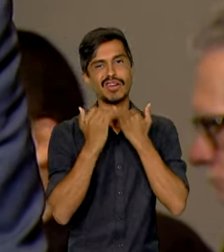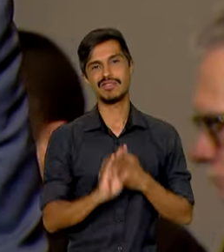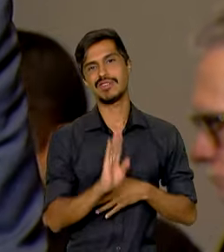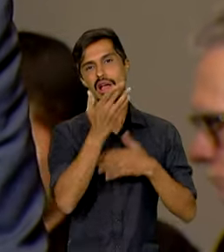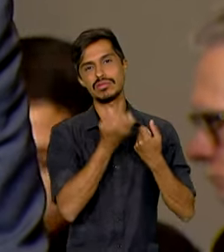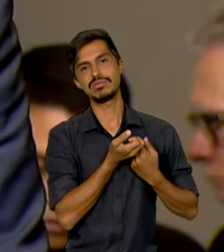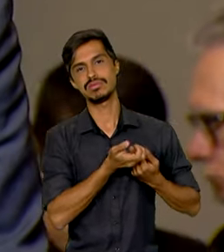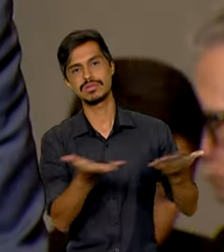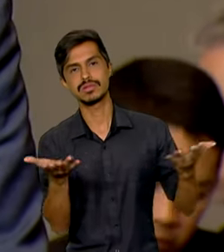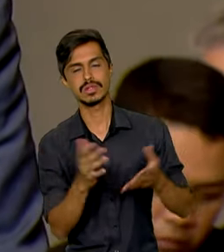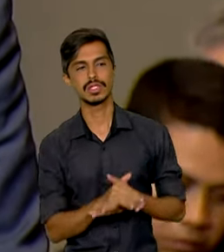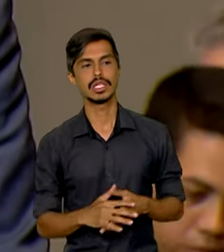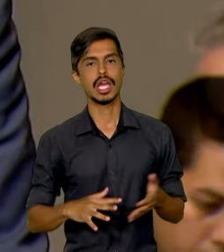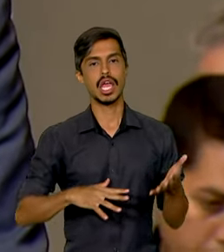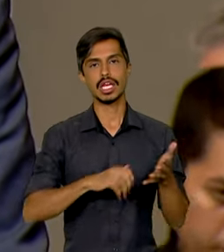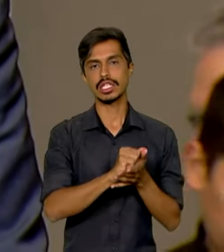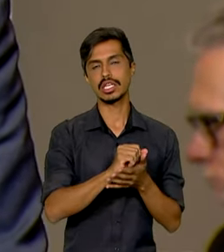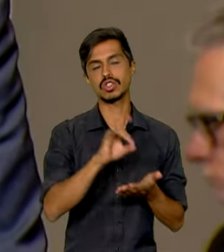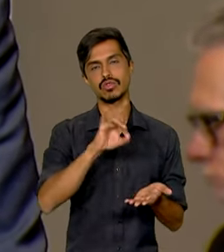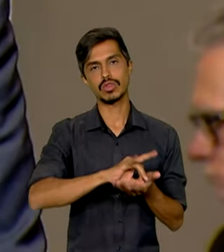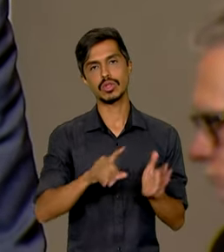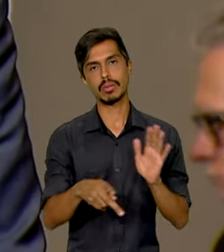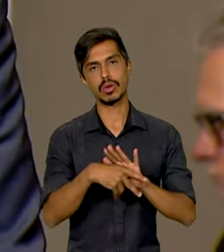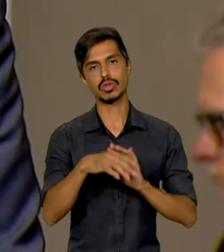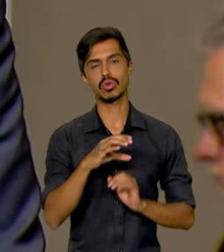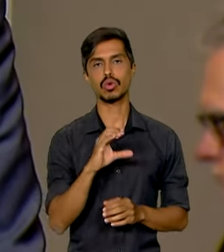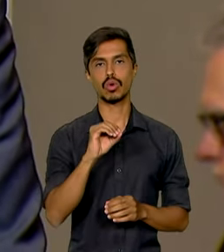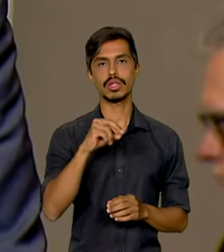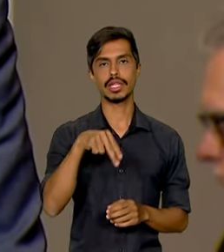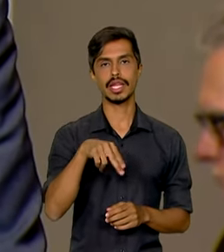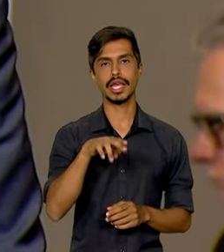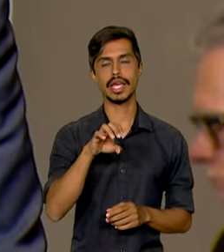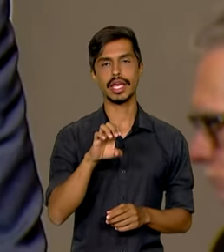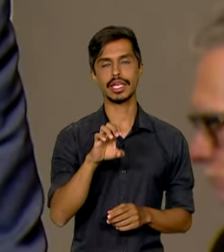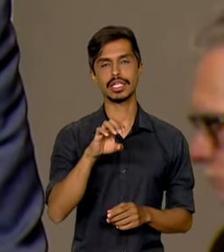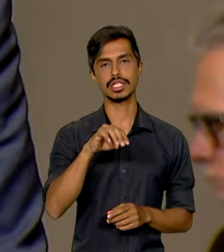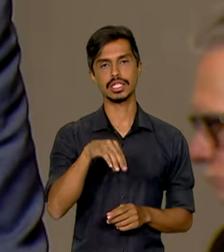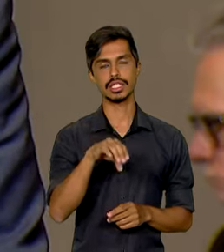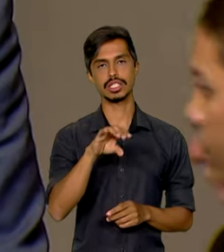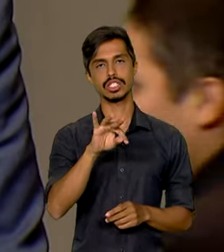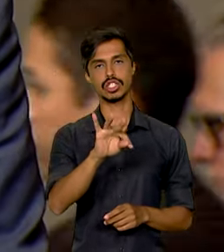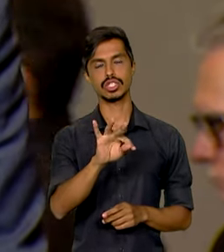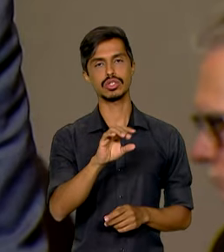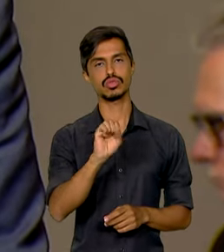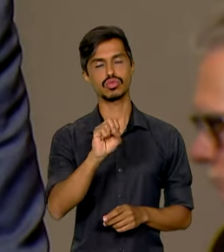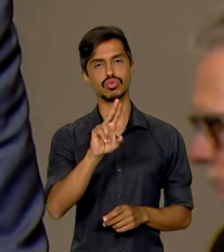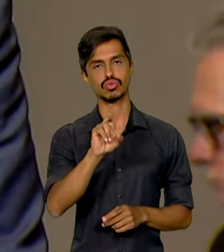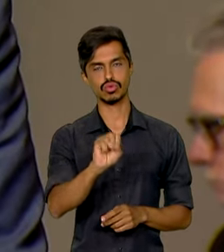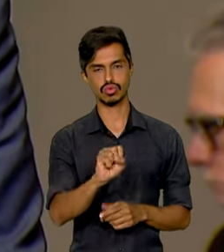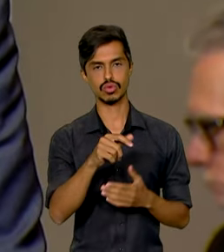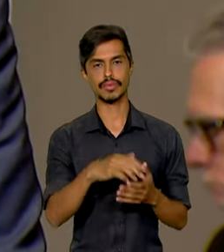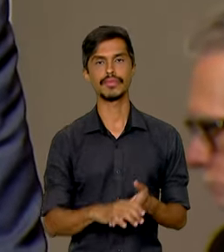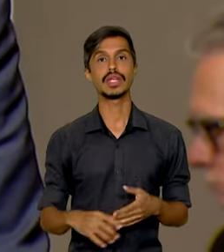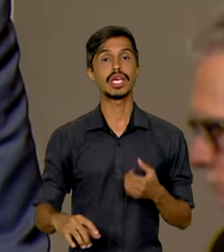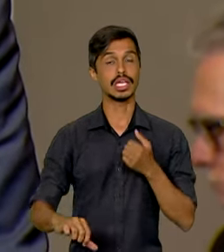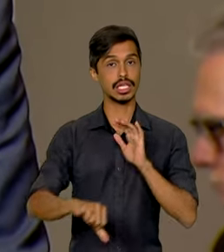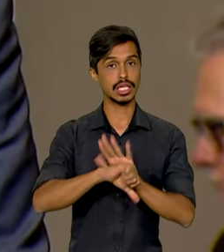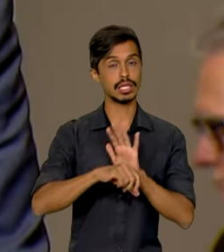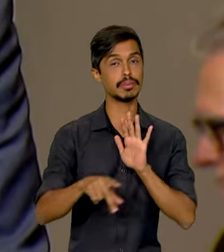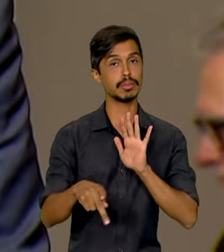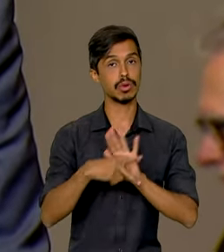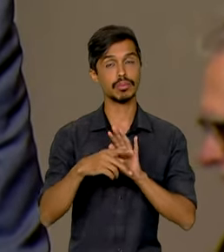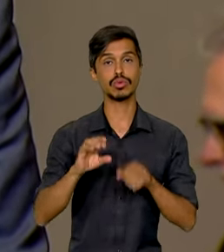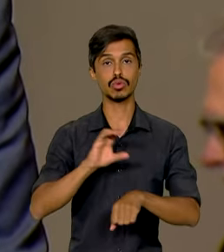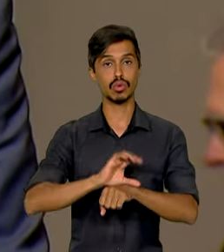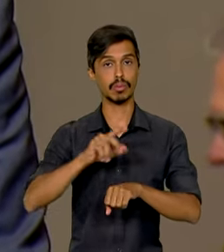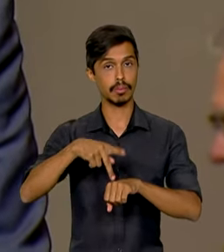sobre vacinação em cadastros oficiais do Conect SUS. Crime previsto no artigo 313-A do Código Penal. Além